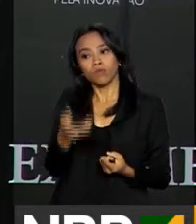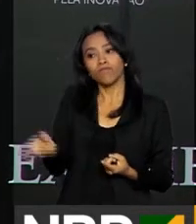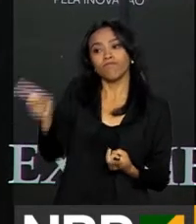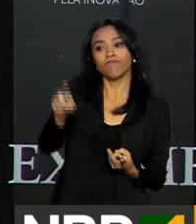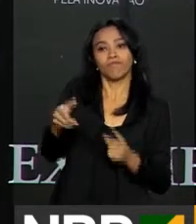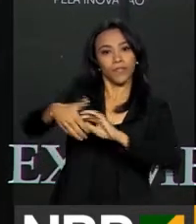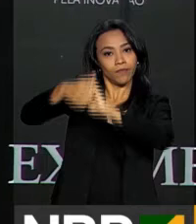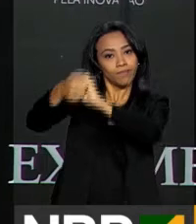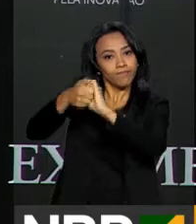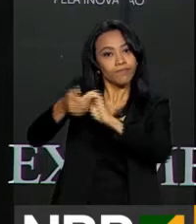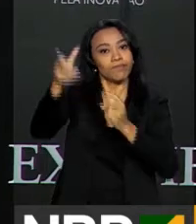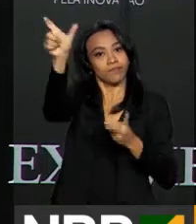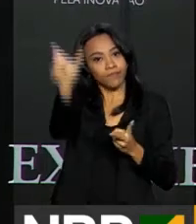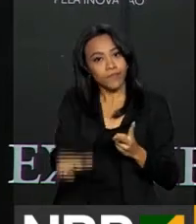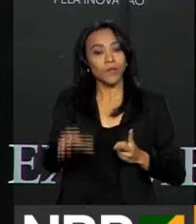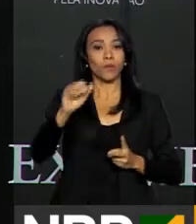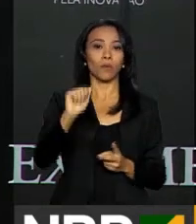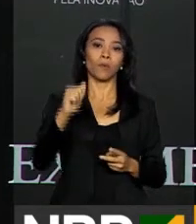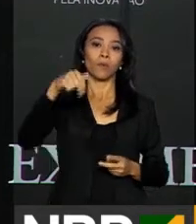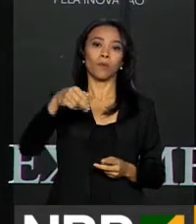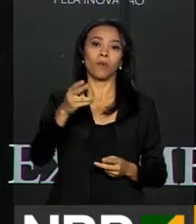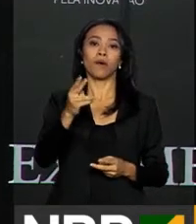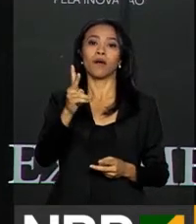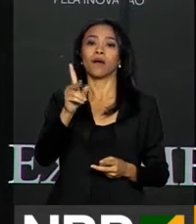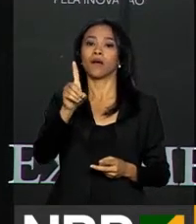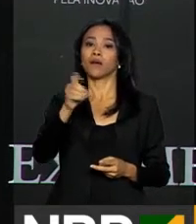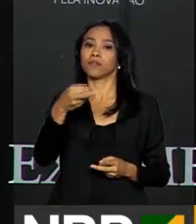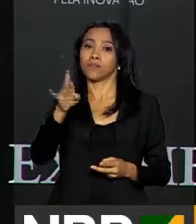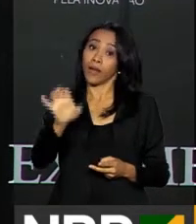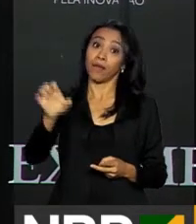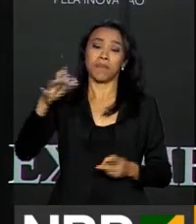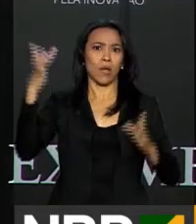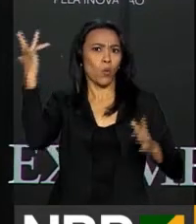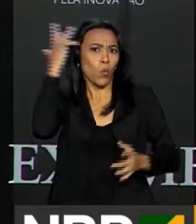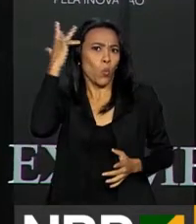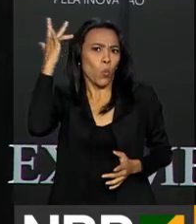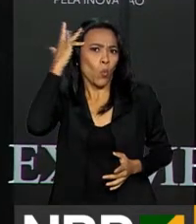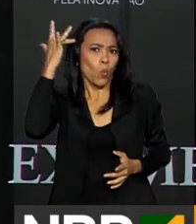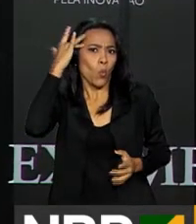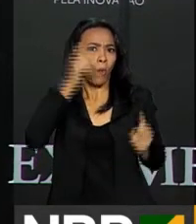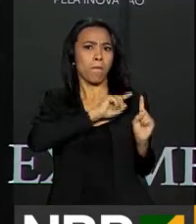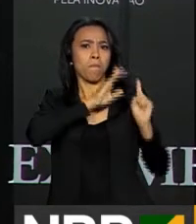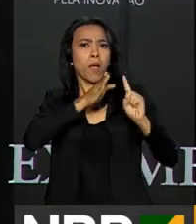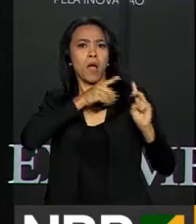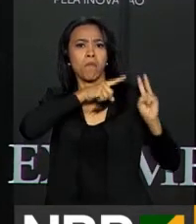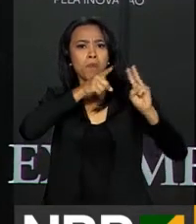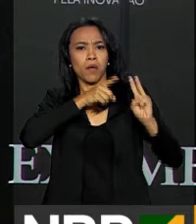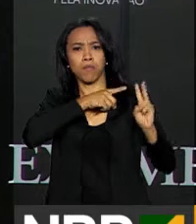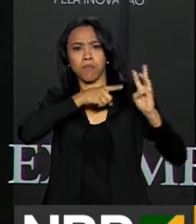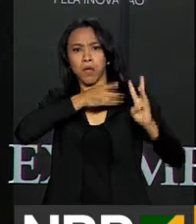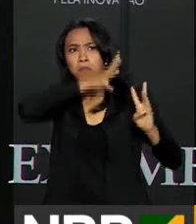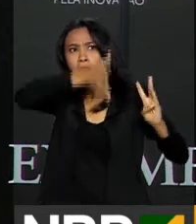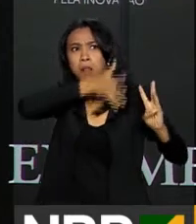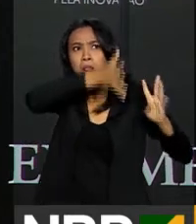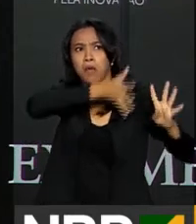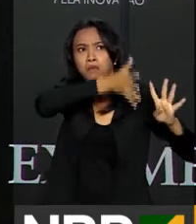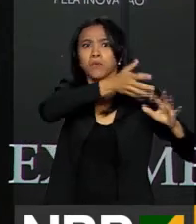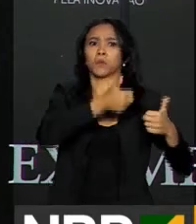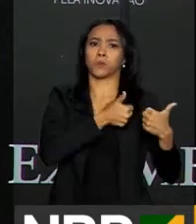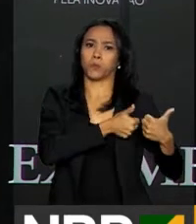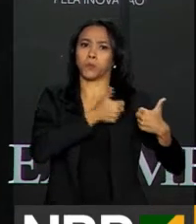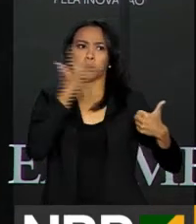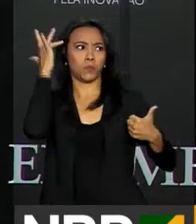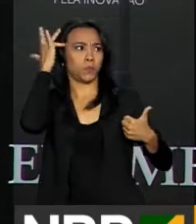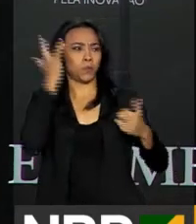pela qualidade, né, dos oradores que certamente passaram por aqui. Eu tive a síntese desses oradores na palavra do